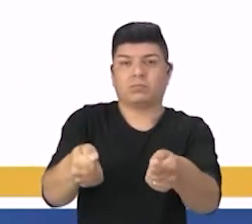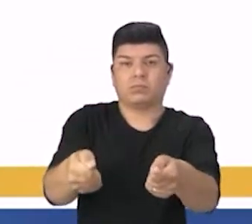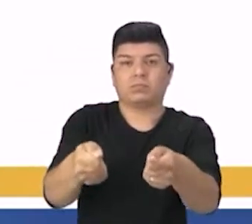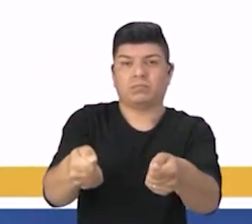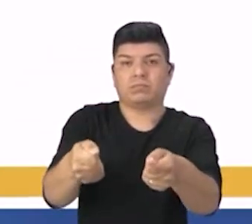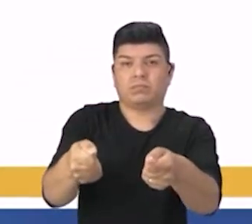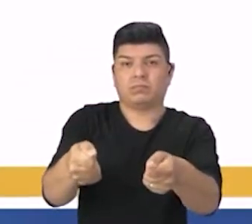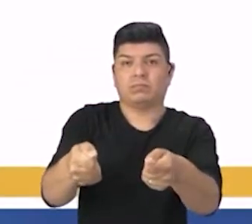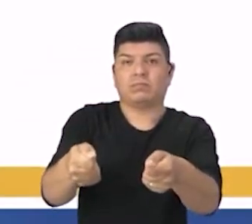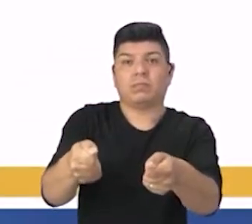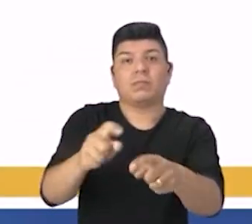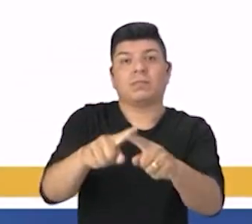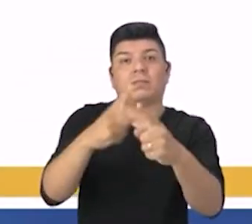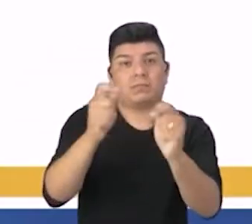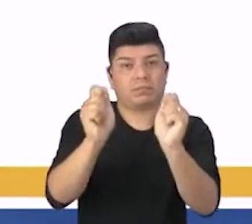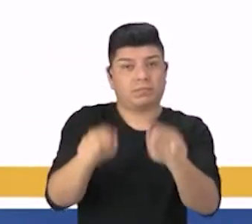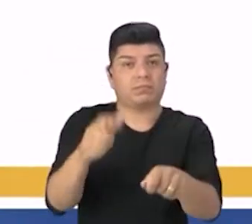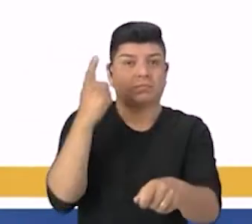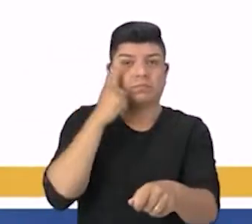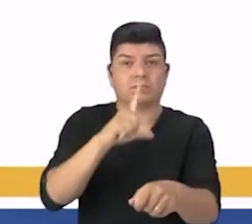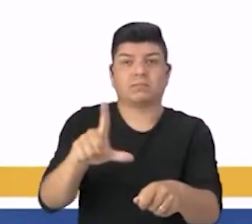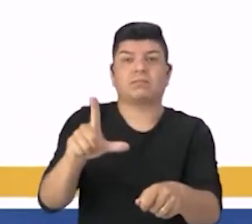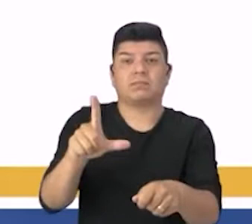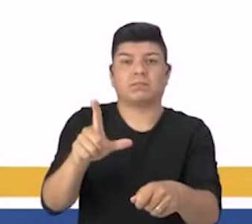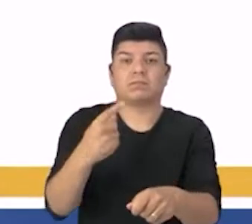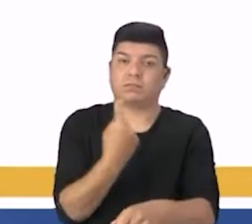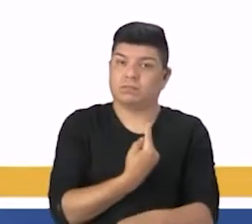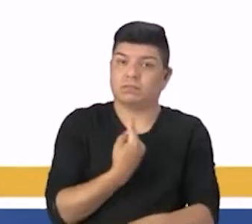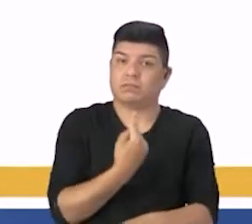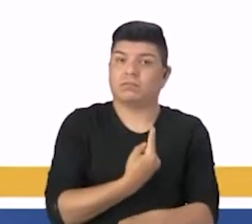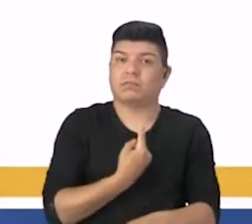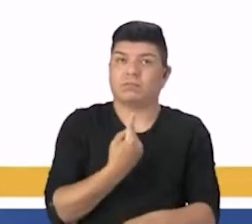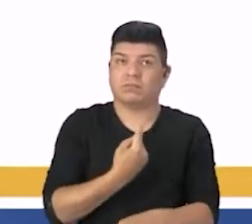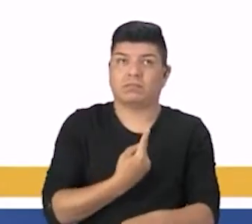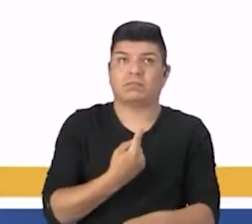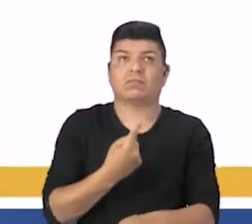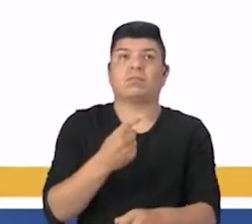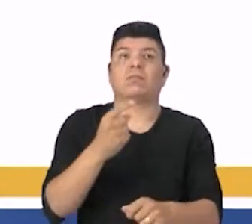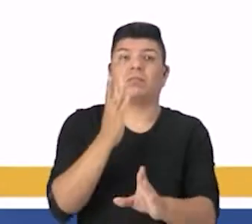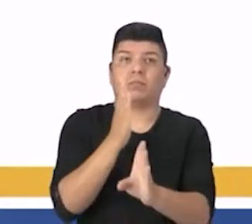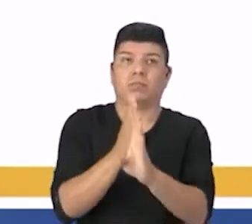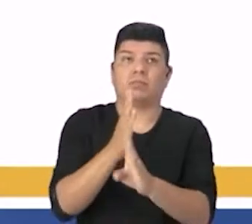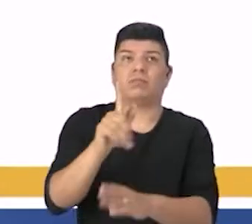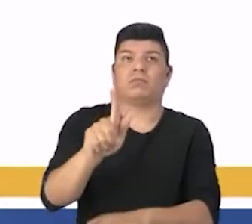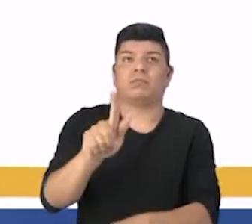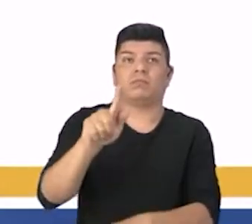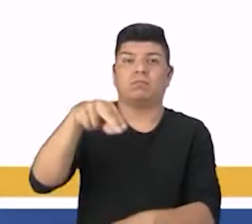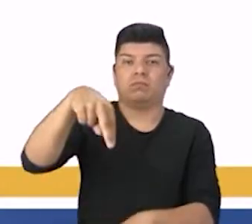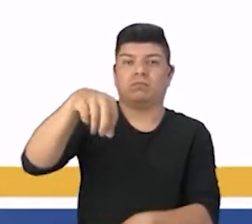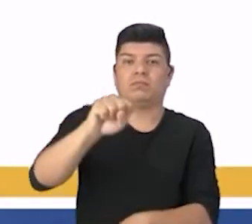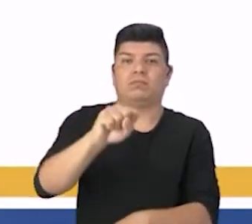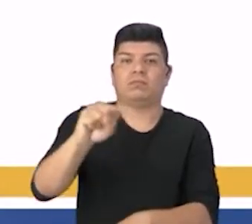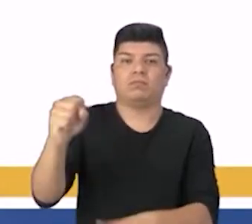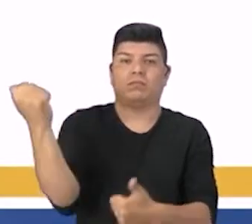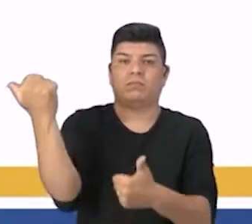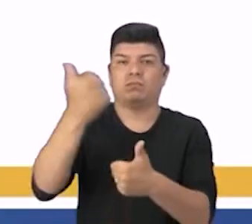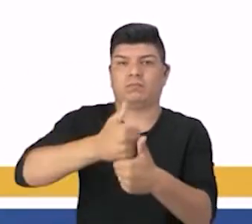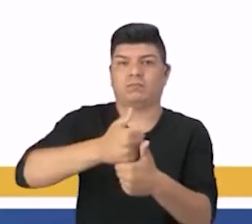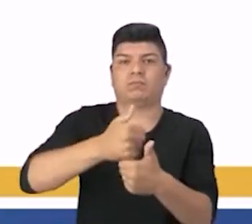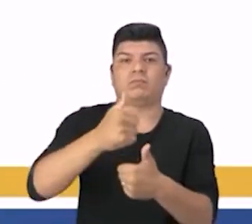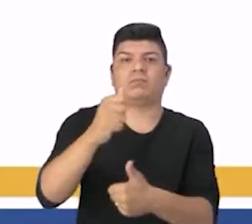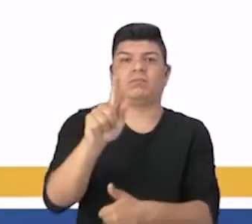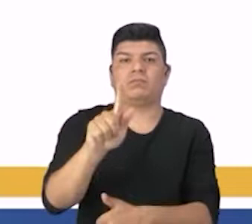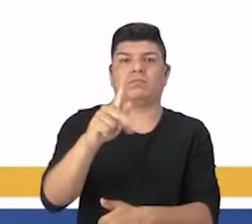no trator ele pode se ele consegue ser autônomo graças ao gnss que é o espécie de substituto do